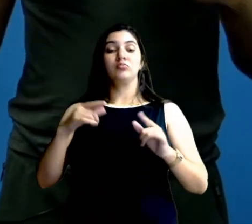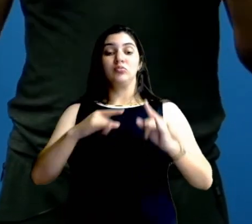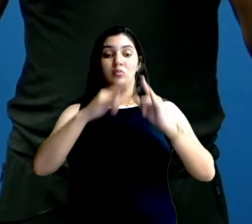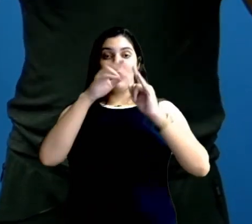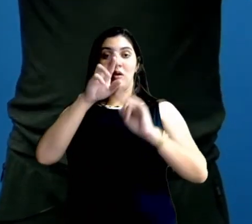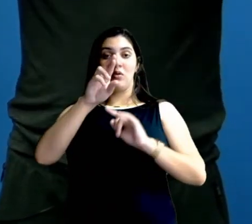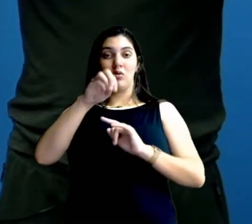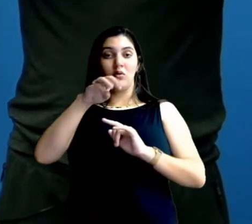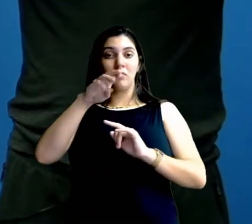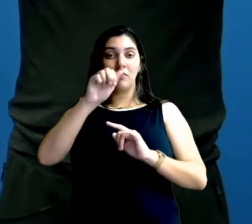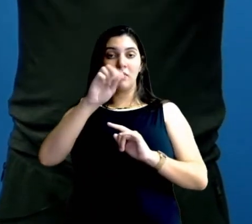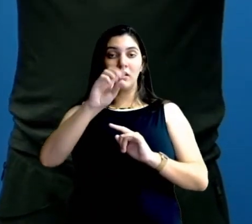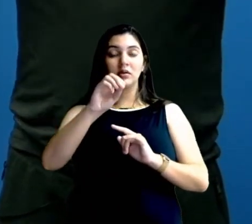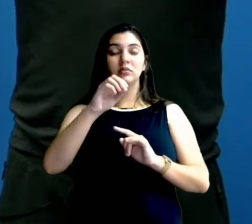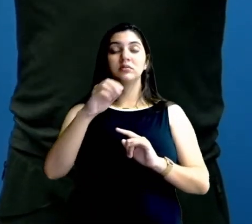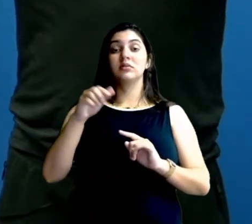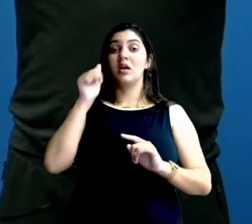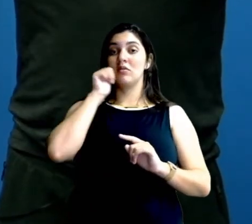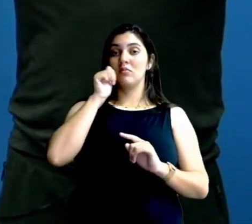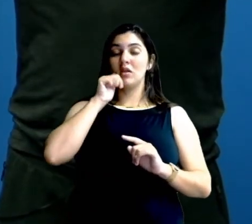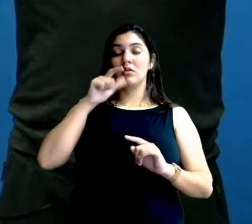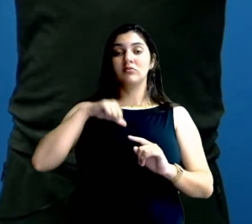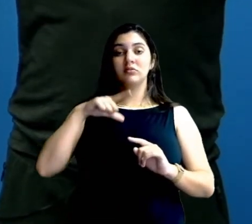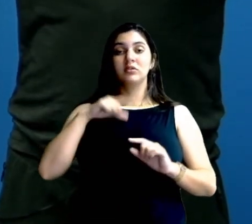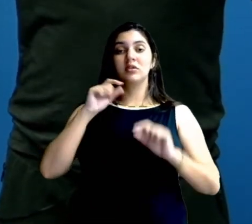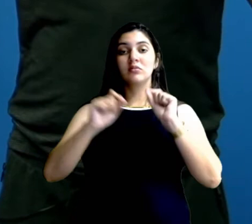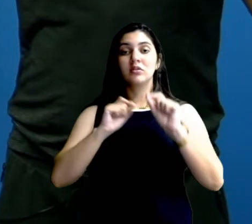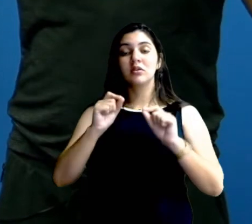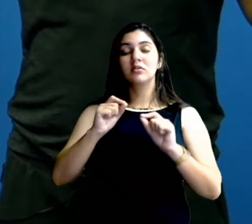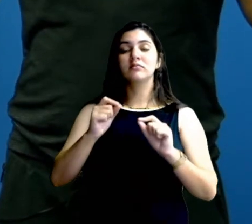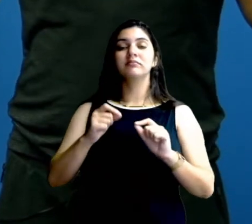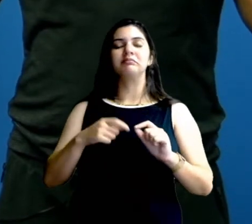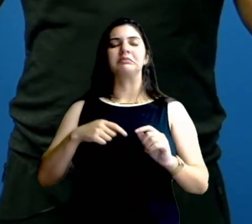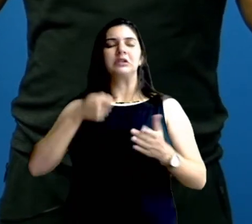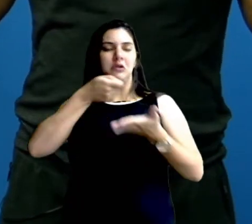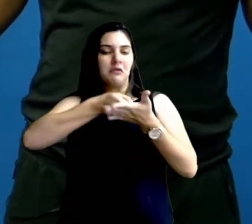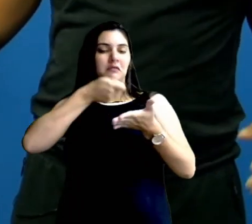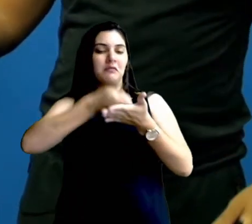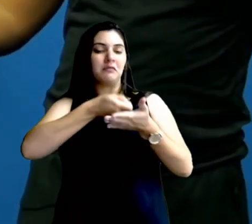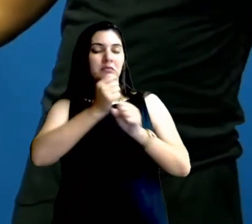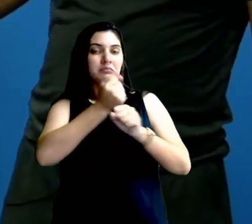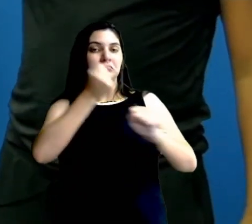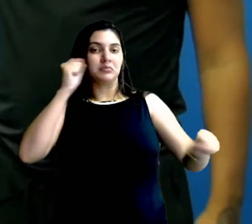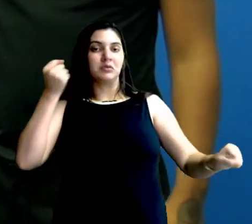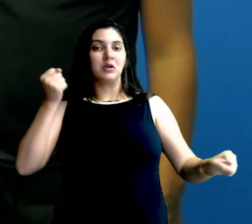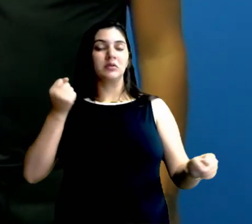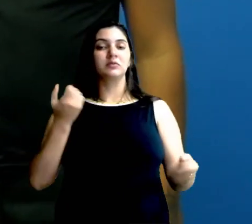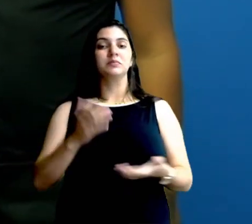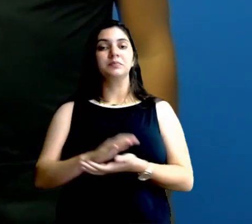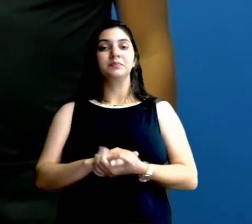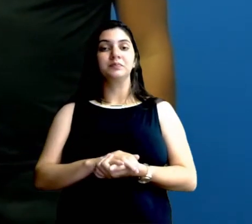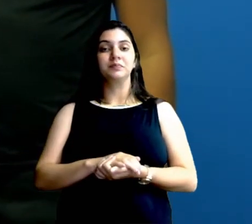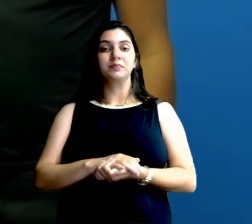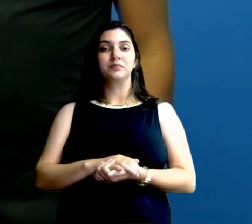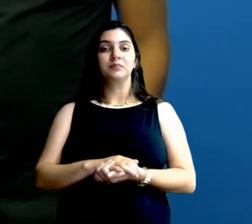né Então as mulheres elas tinham um grau de importância muito grande nas elites